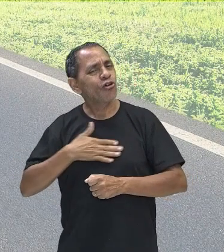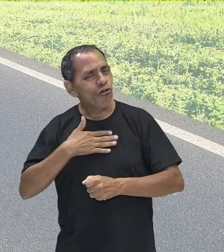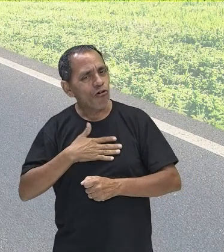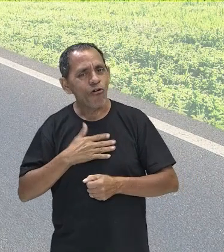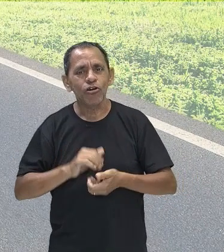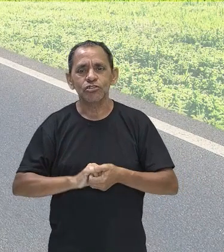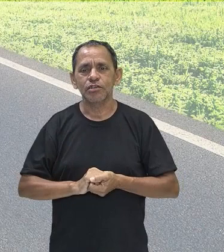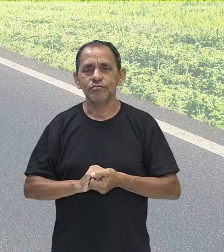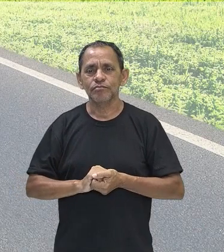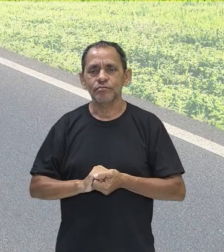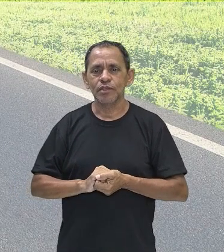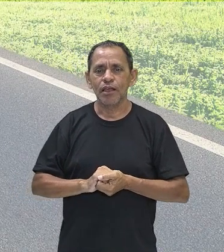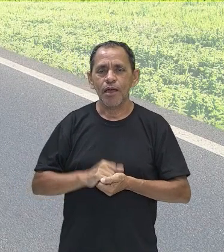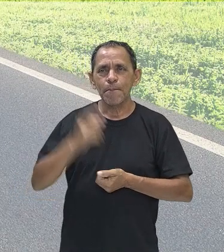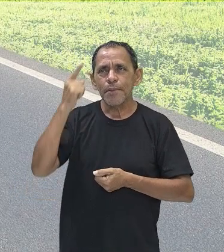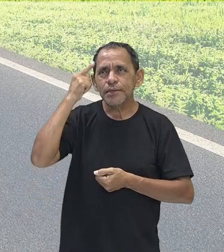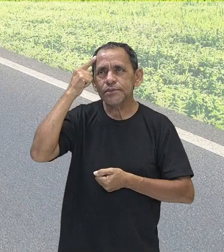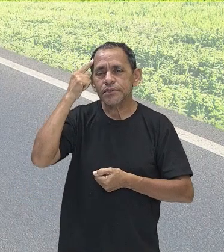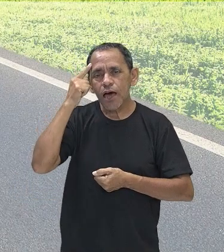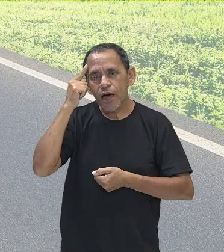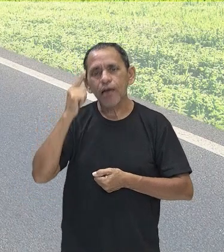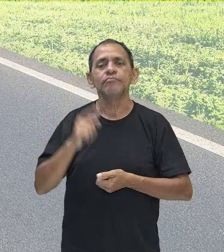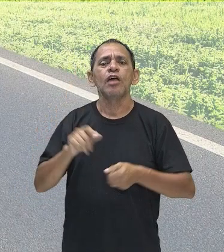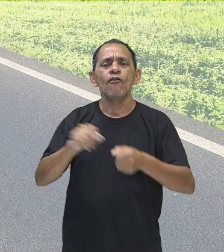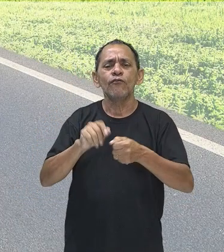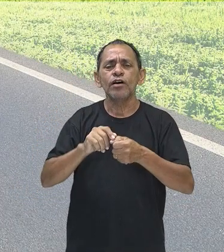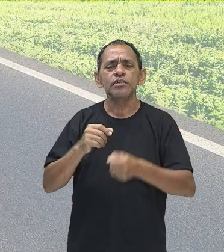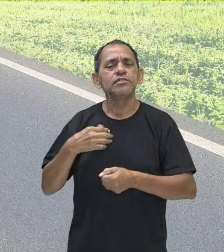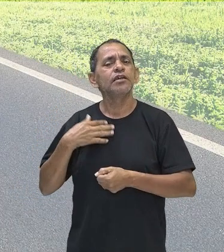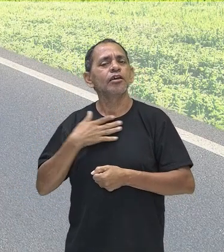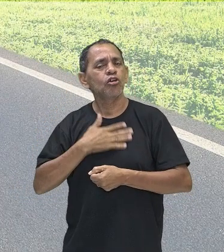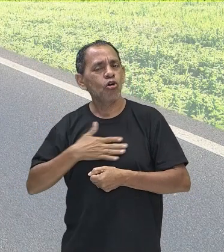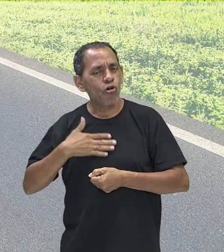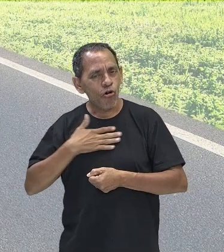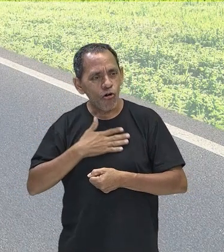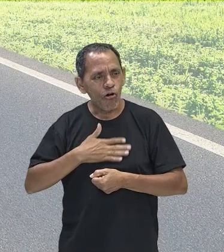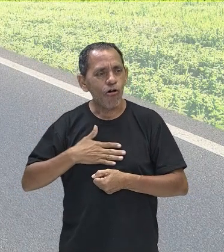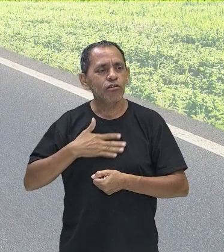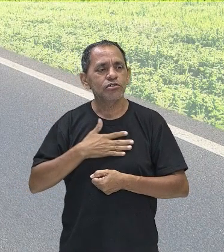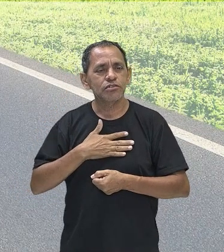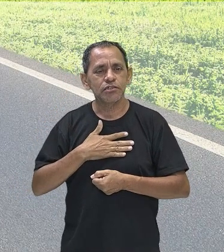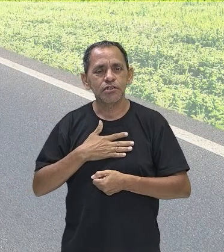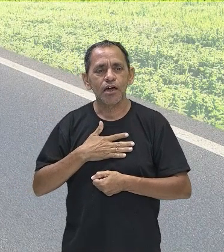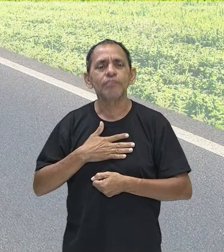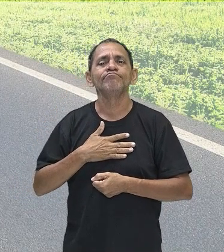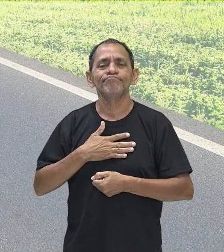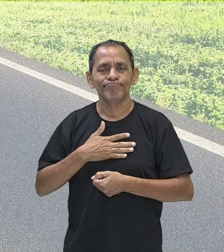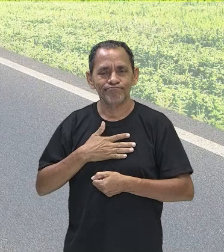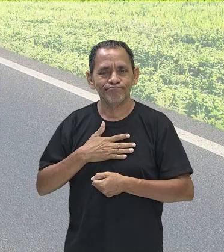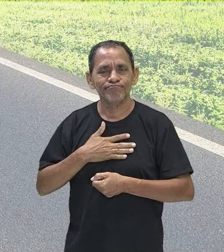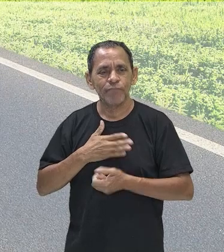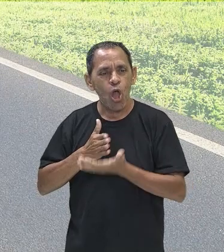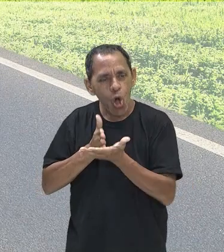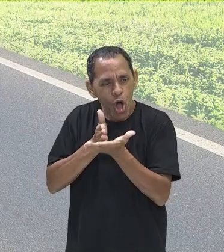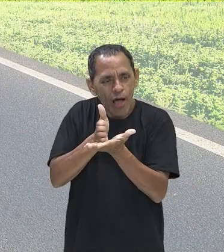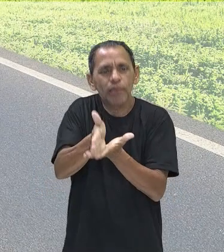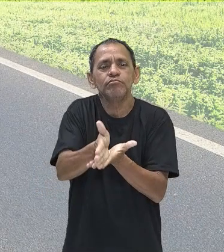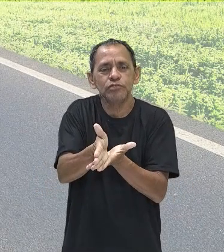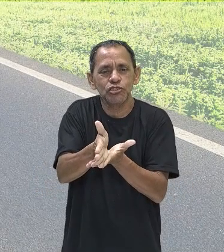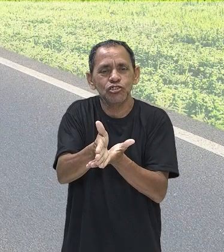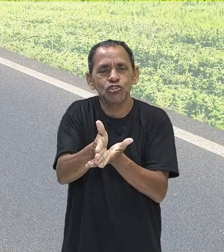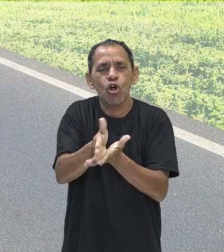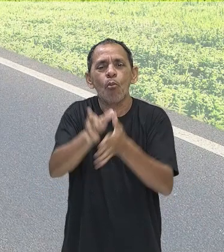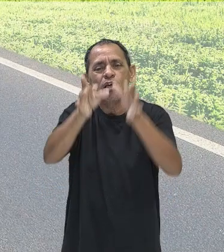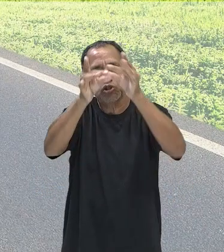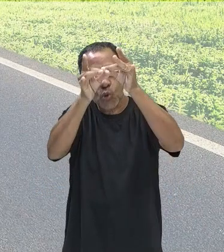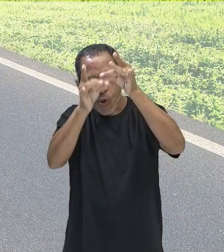hoje. Fazer o que gosta, né? Fazer aquilo que gosta é o caminho mais coerente do que